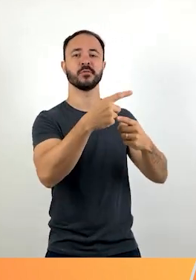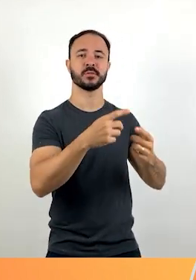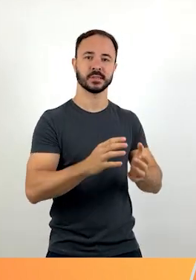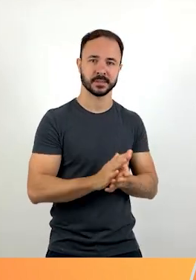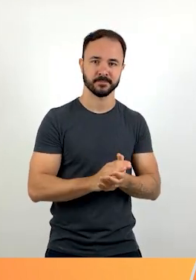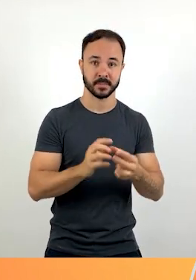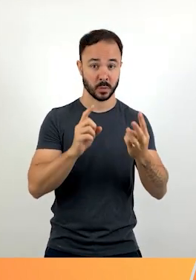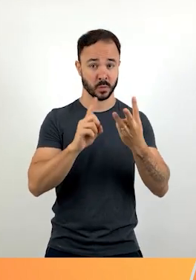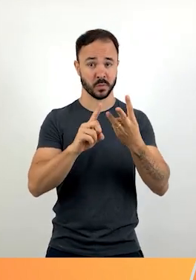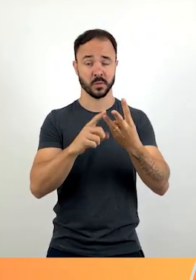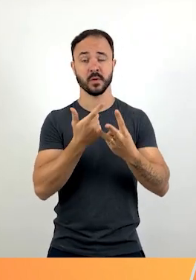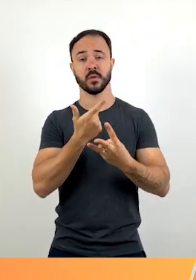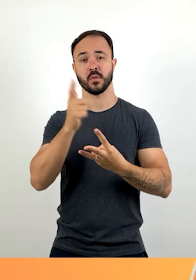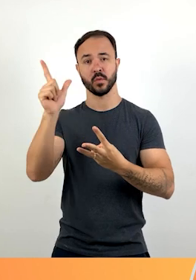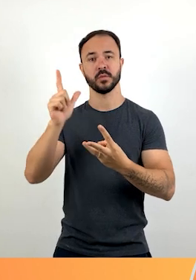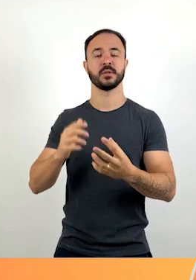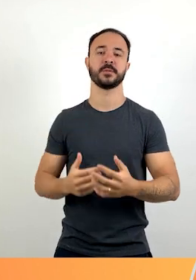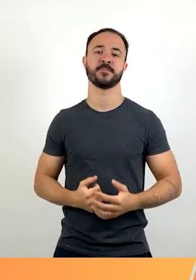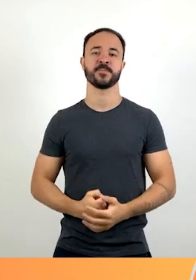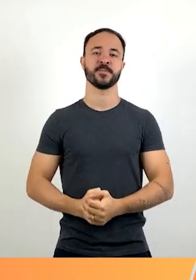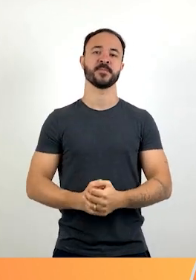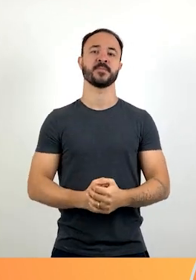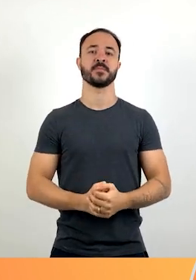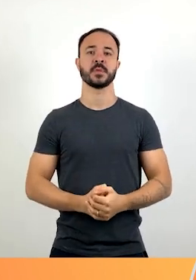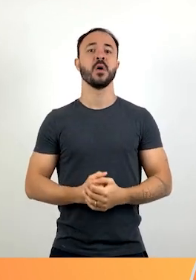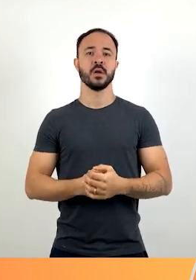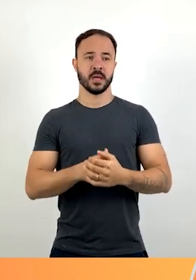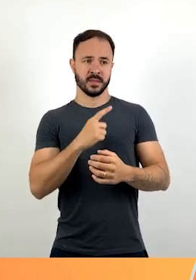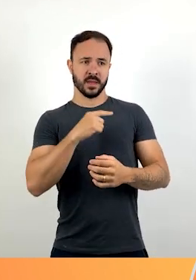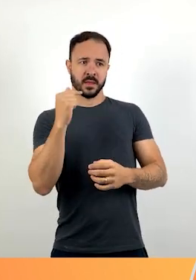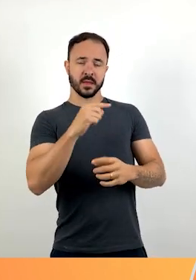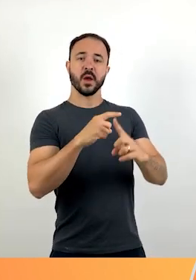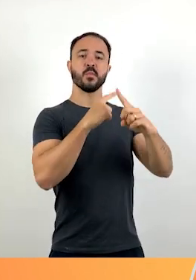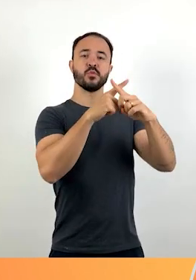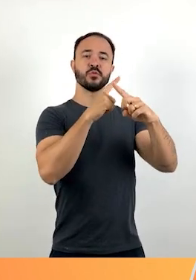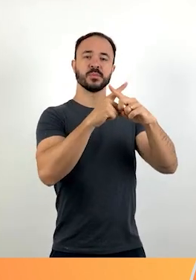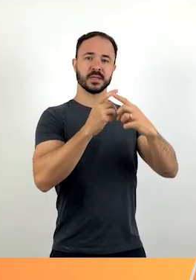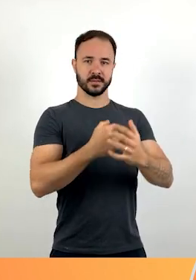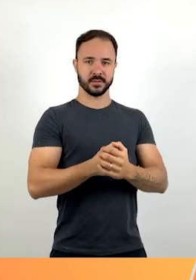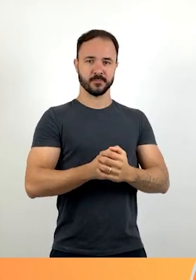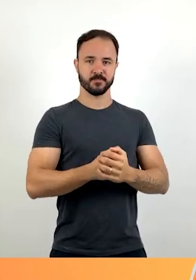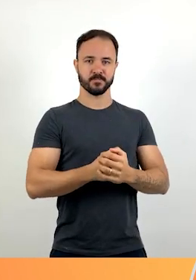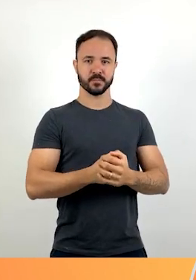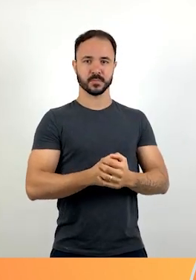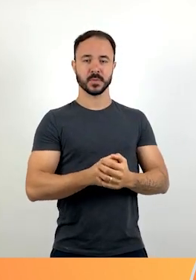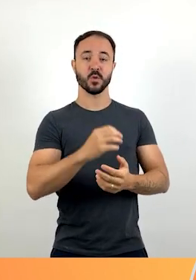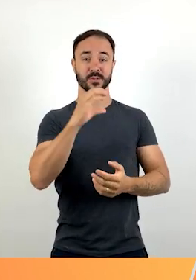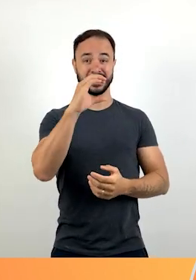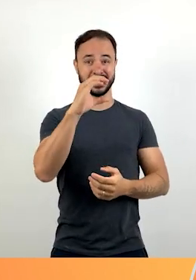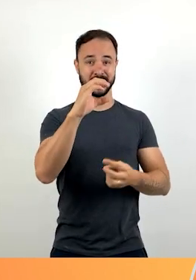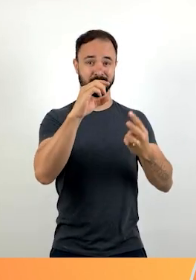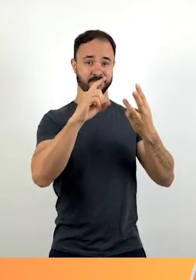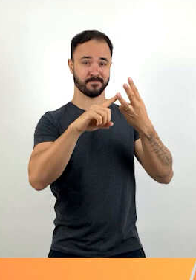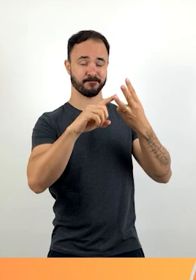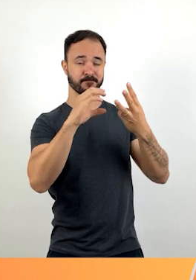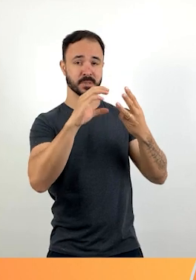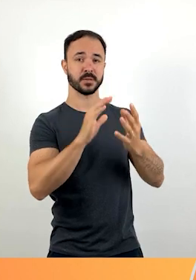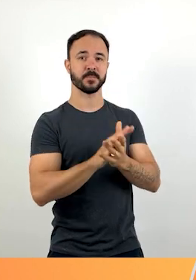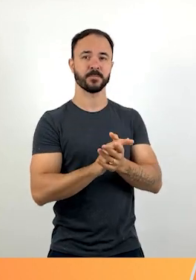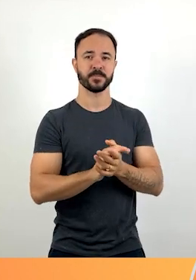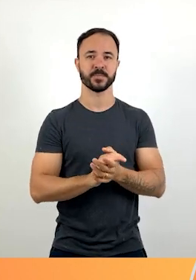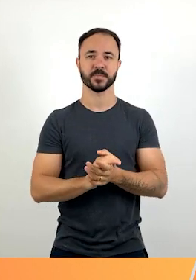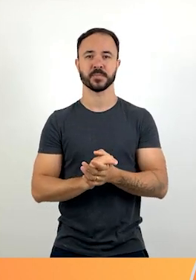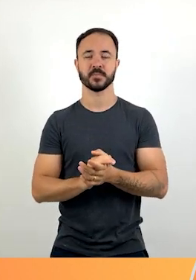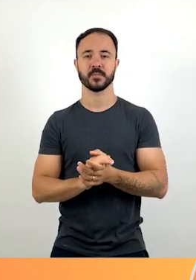algumas operações com multiplicação. Por exemplo, o item C, 8 sobre 3 vezes 4